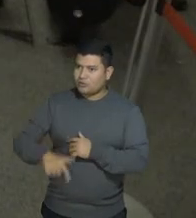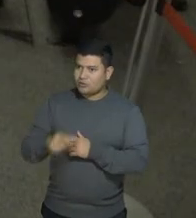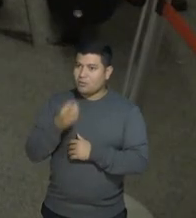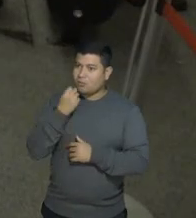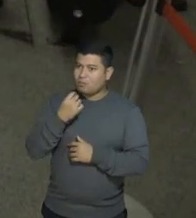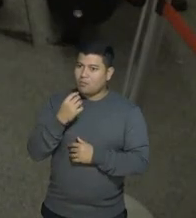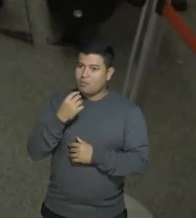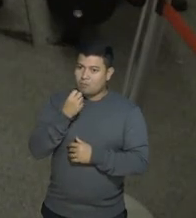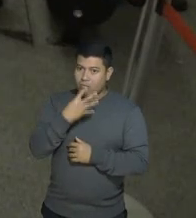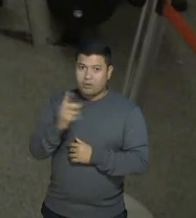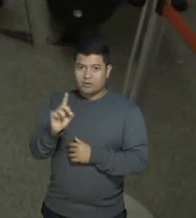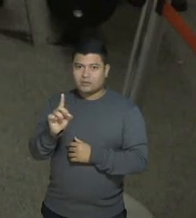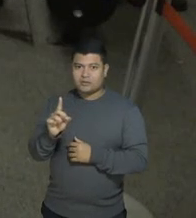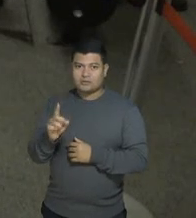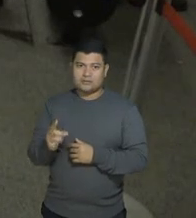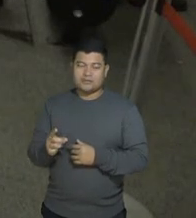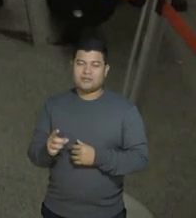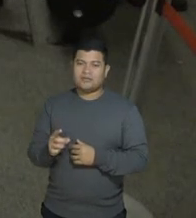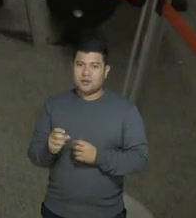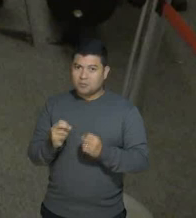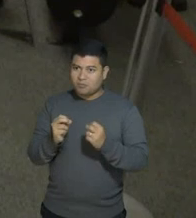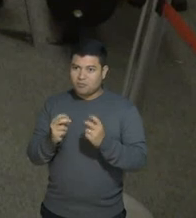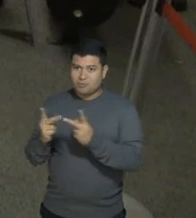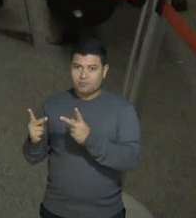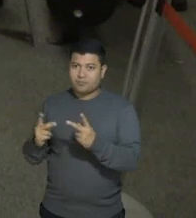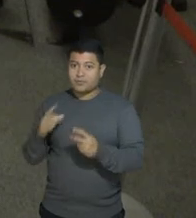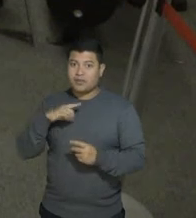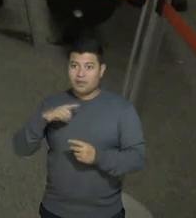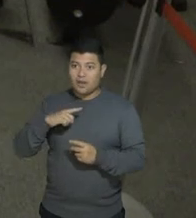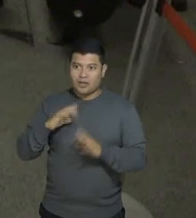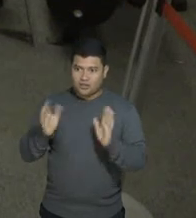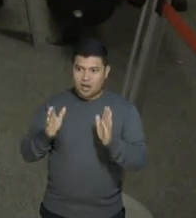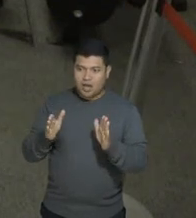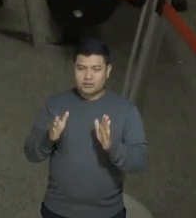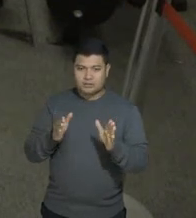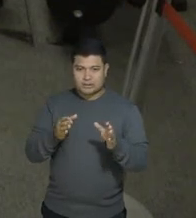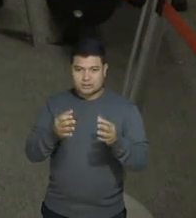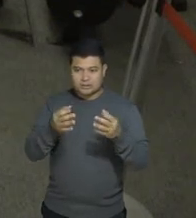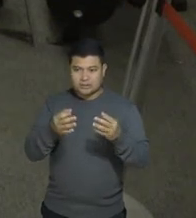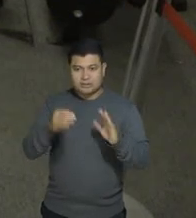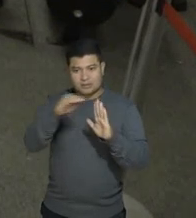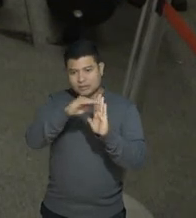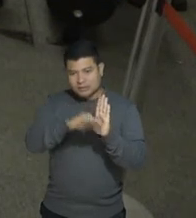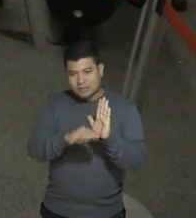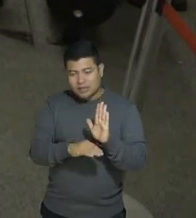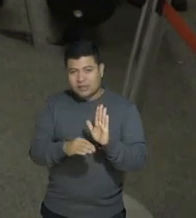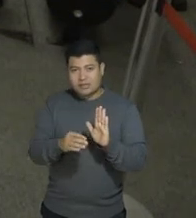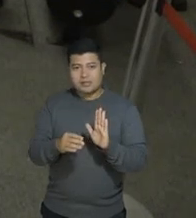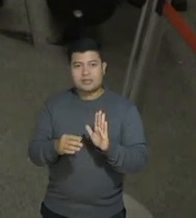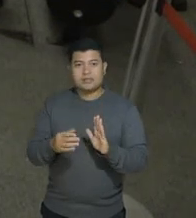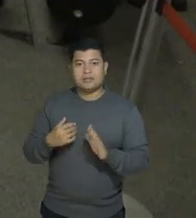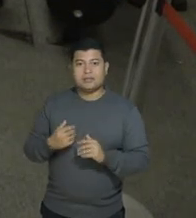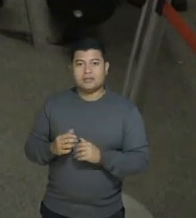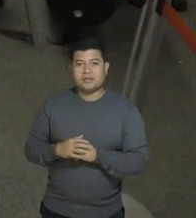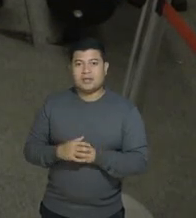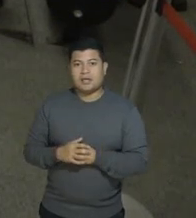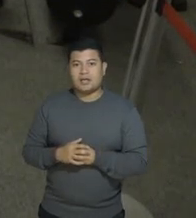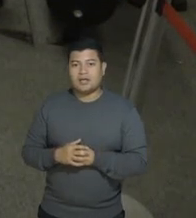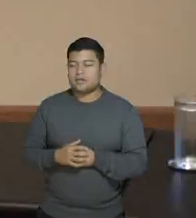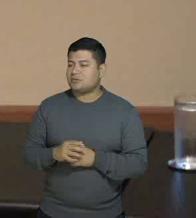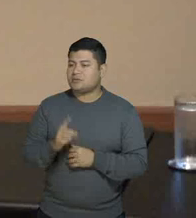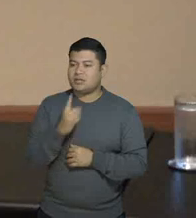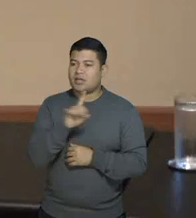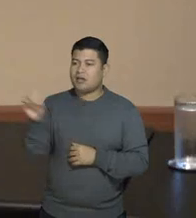Lá atrás. Tem programação para esse final de semana? Sim. Resposta rápida. Por que resposta